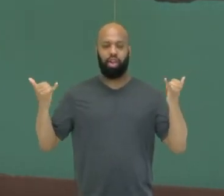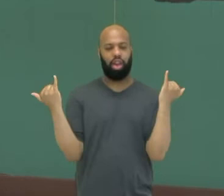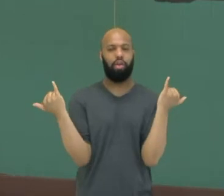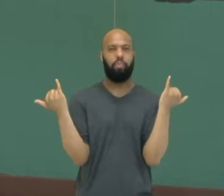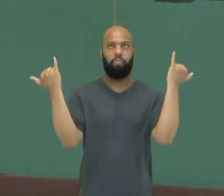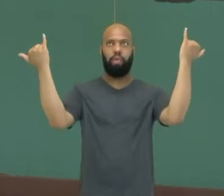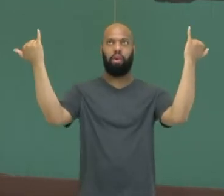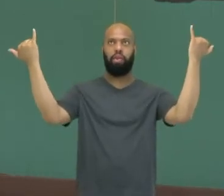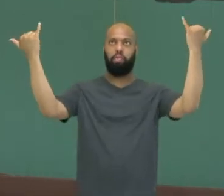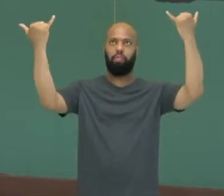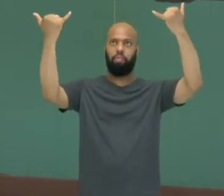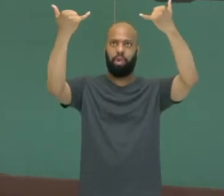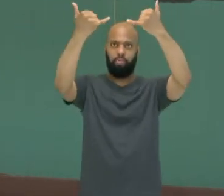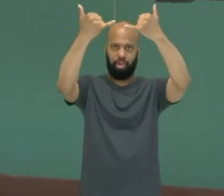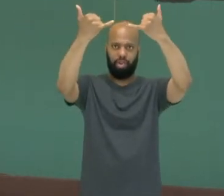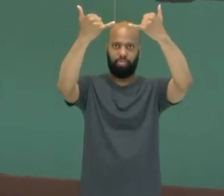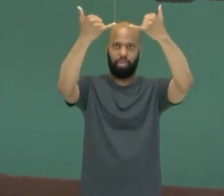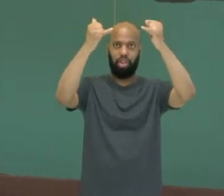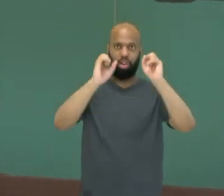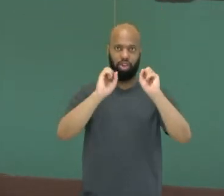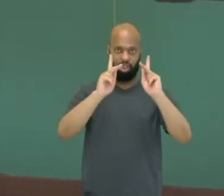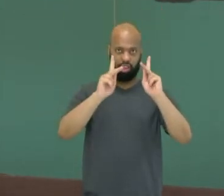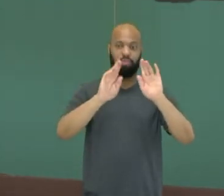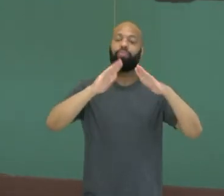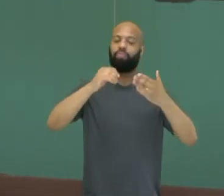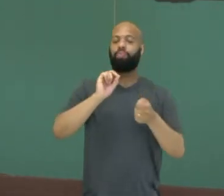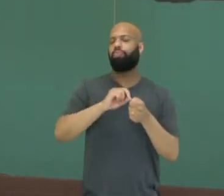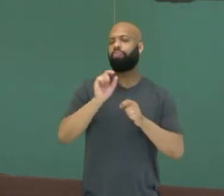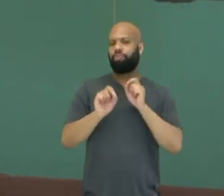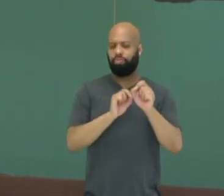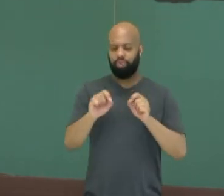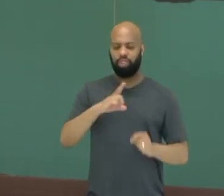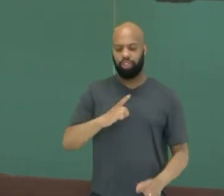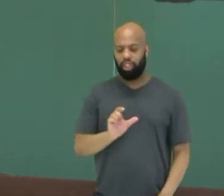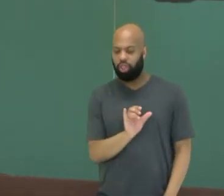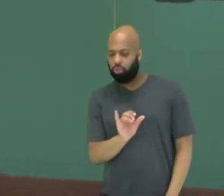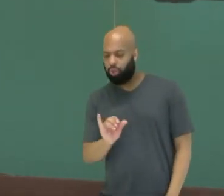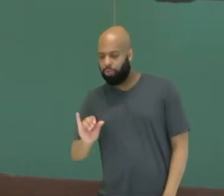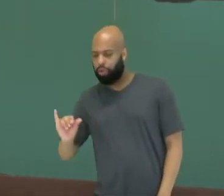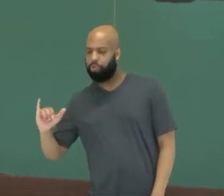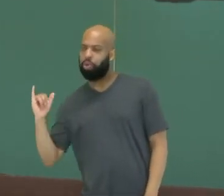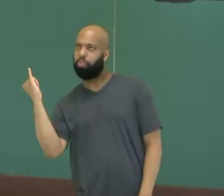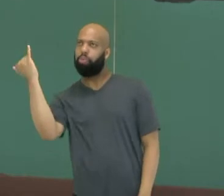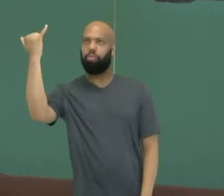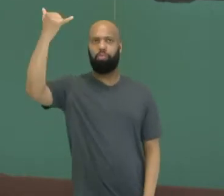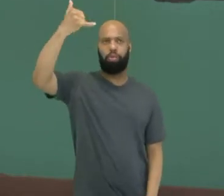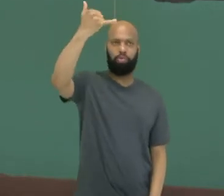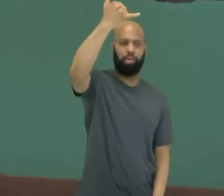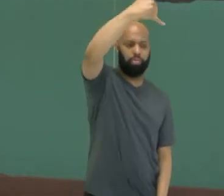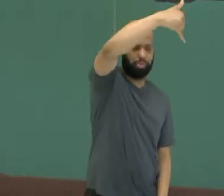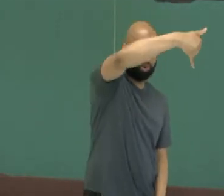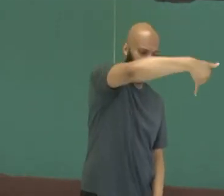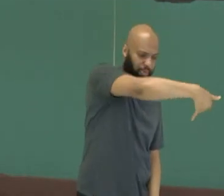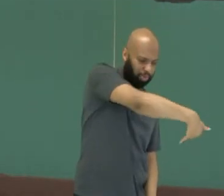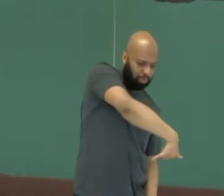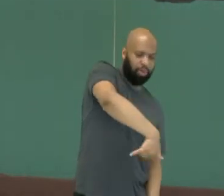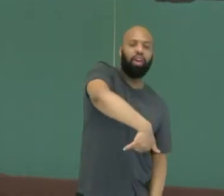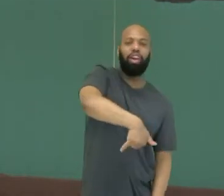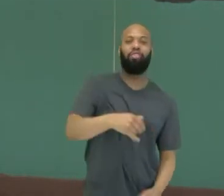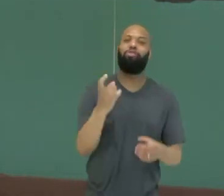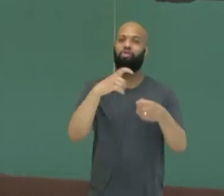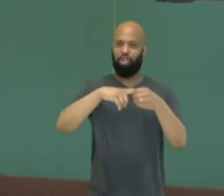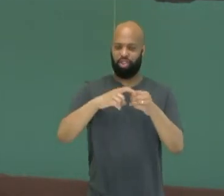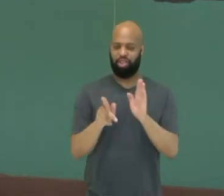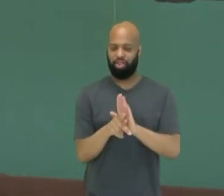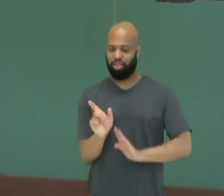em luminosa e retorna para a pilha. Então esse circuito ele está fechado. Todos os elementos estão conectados